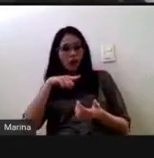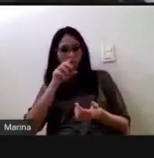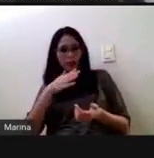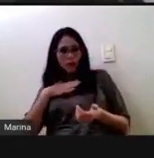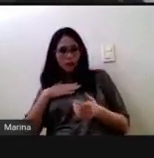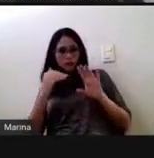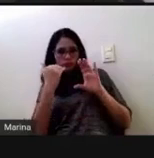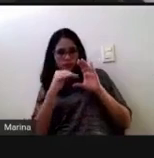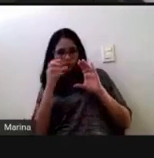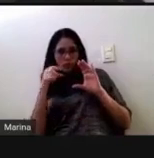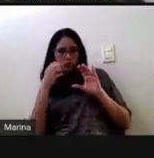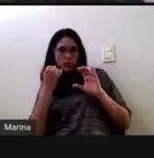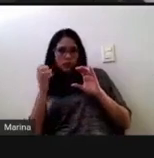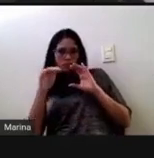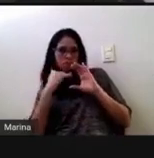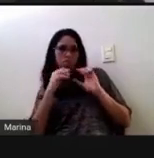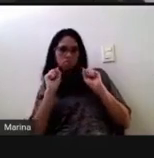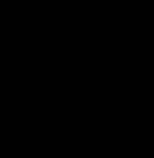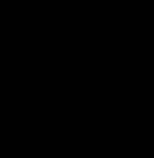caso alguém tenha algum questionamento.